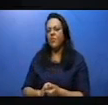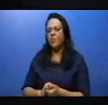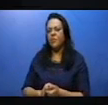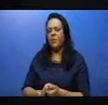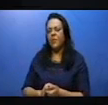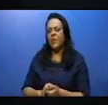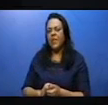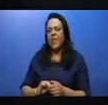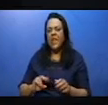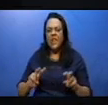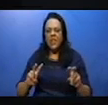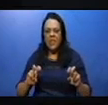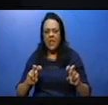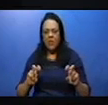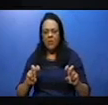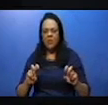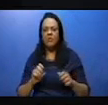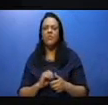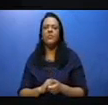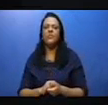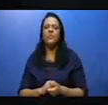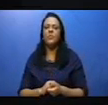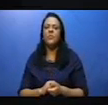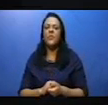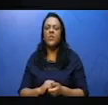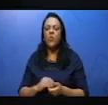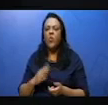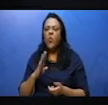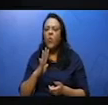Alguns temas mais comuns.